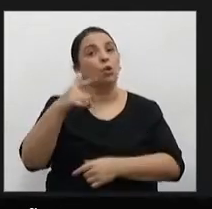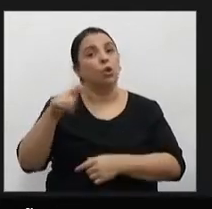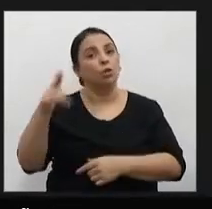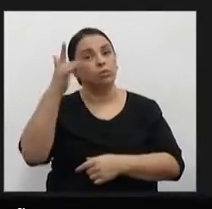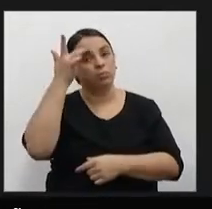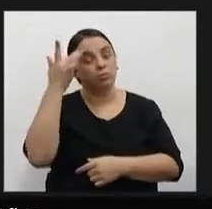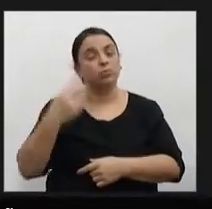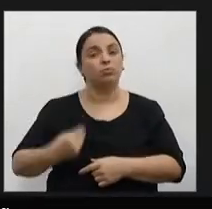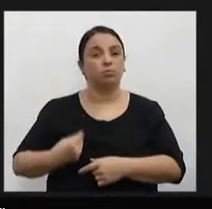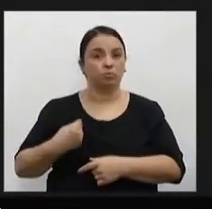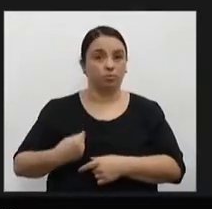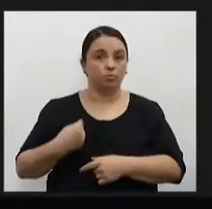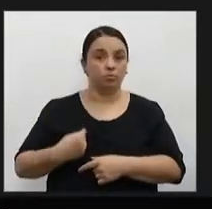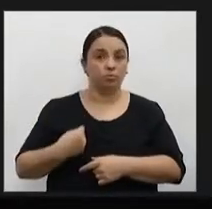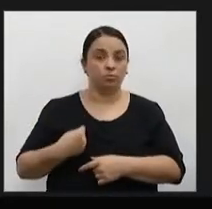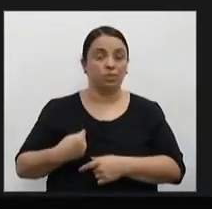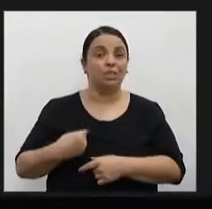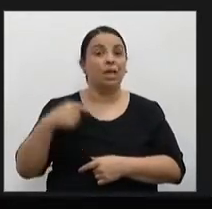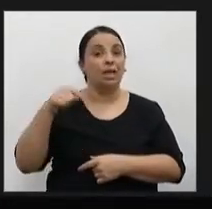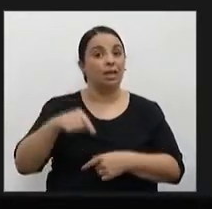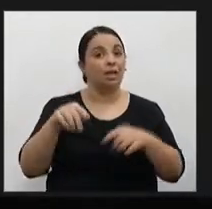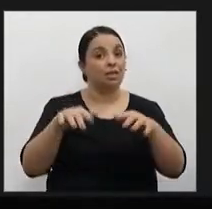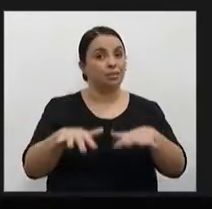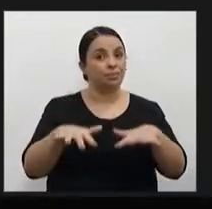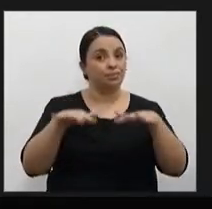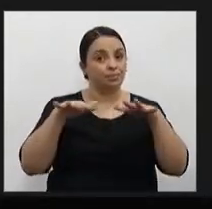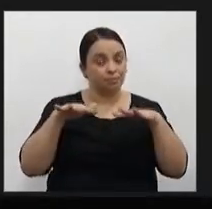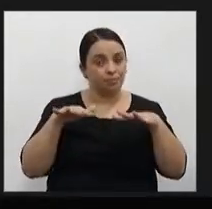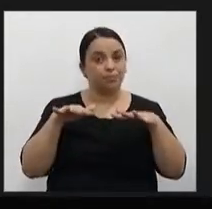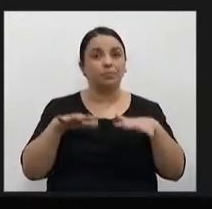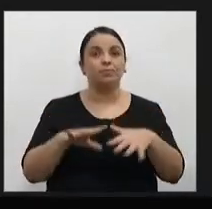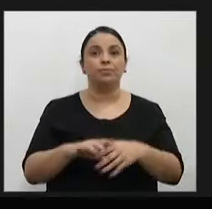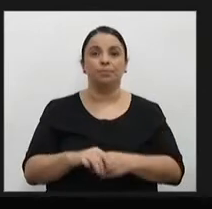participantes da audiência.